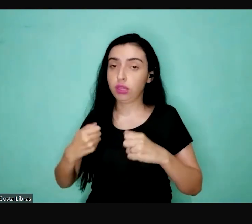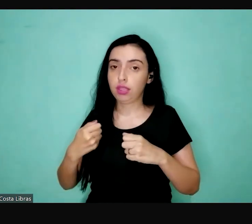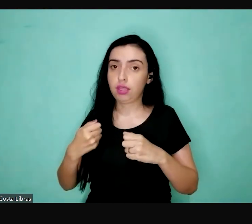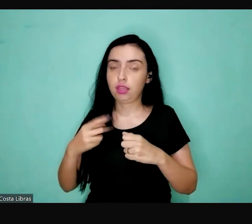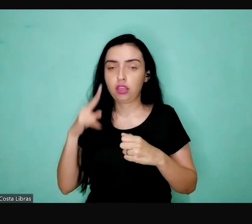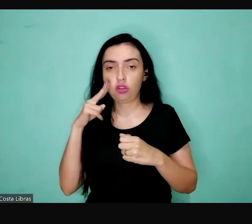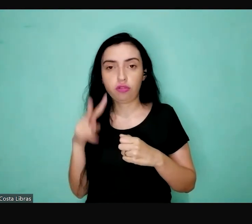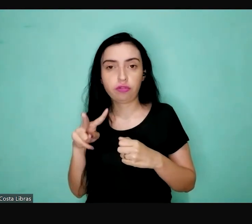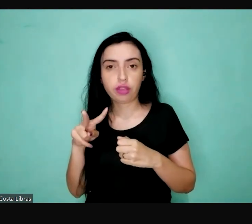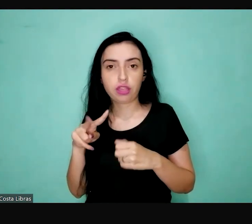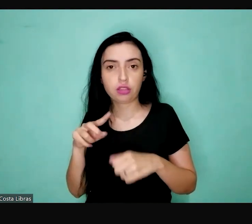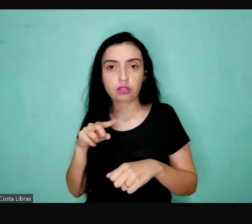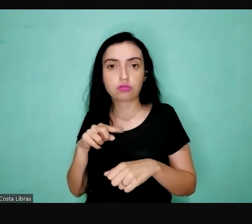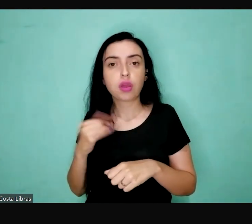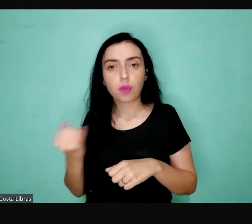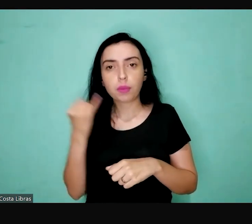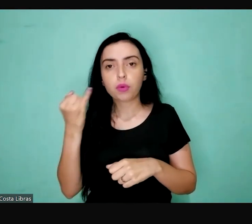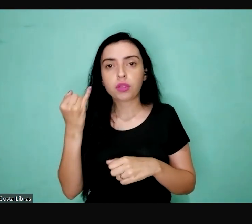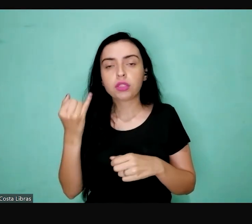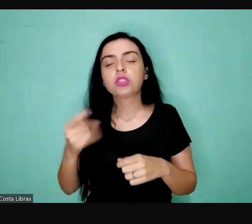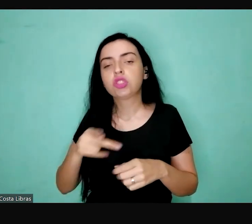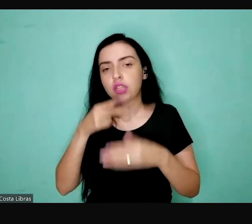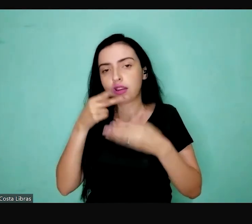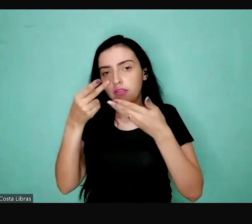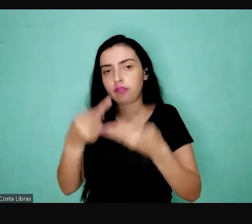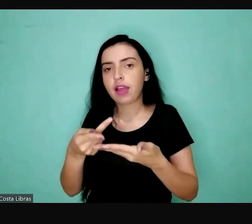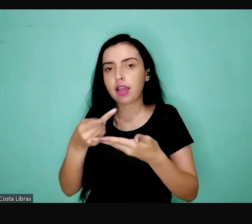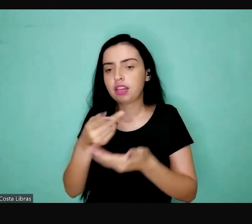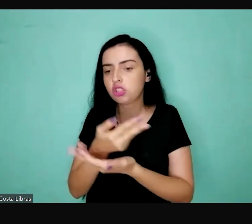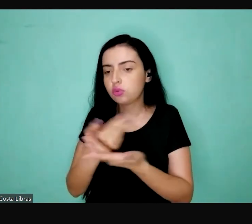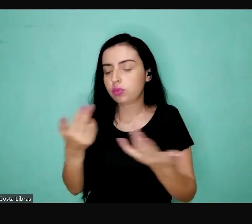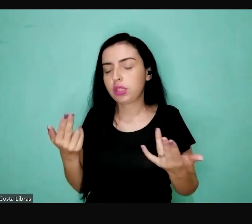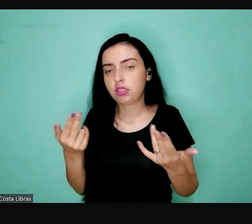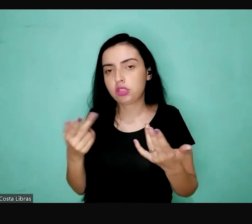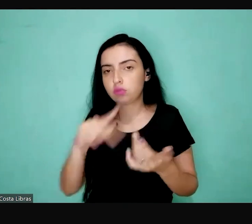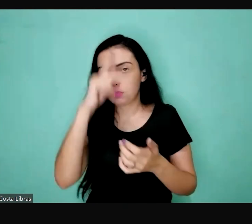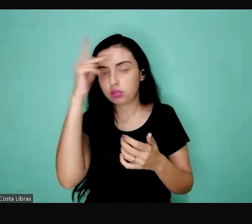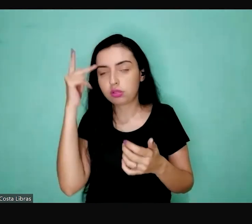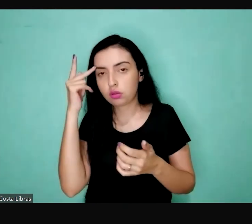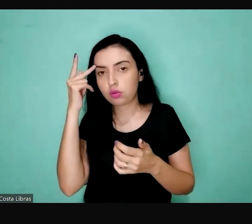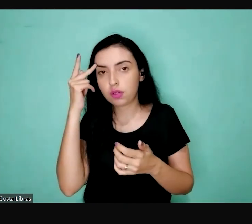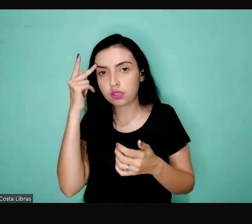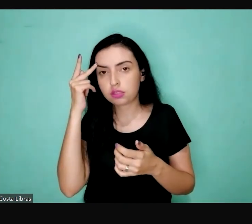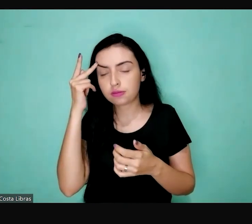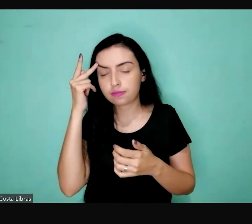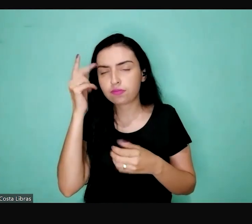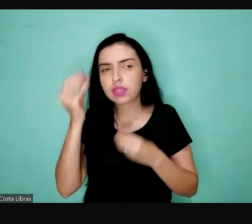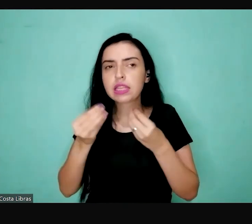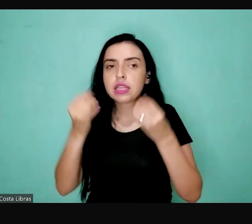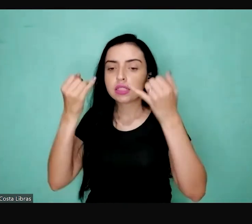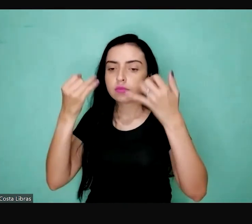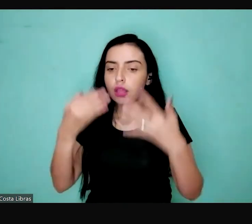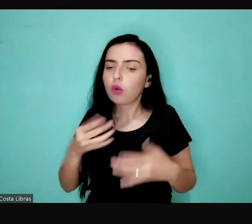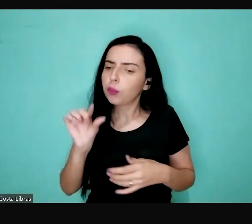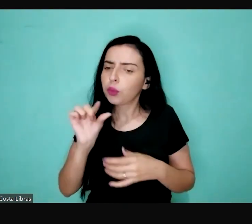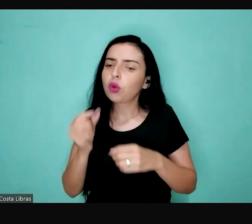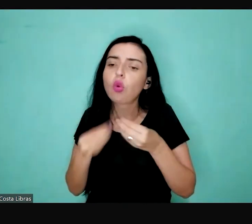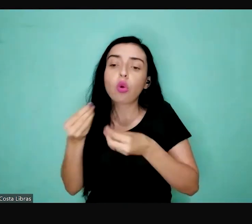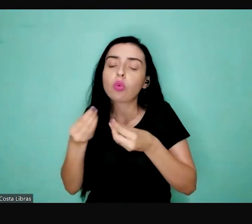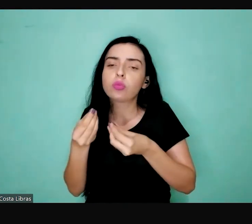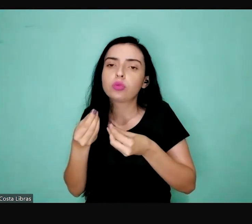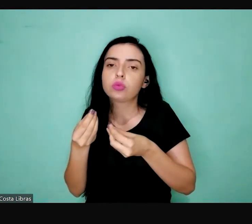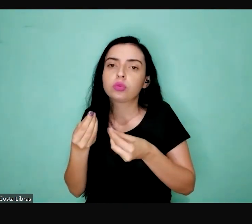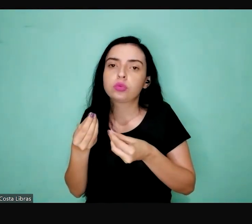aqui que é importante também passar a palavra, né, para os demais, né, tocar um pouquinho como fica essa questão em